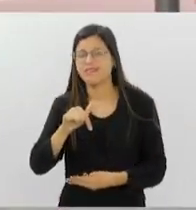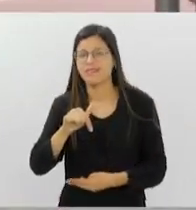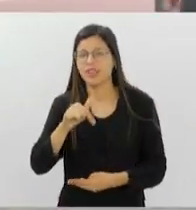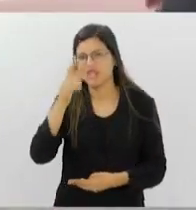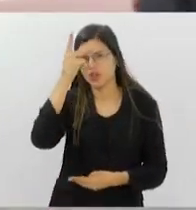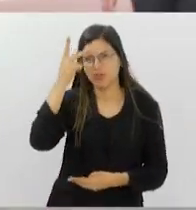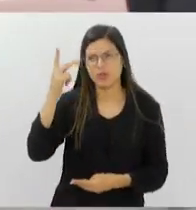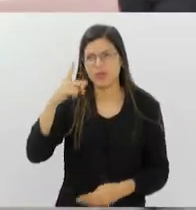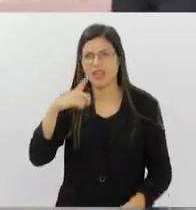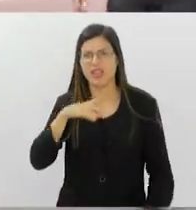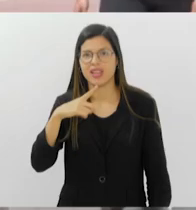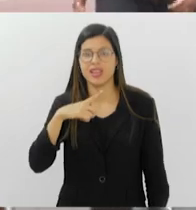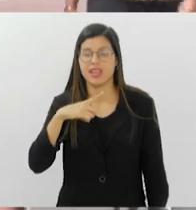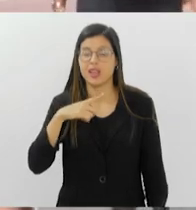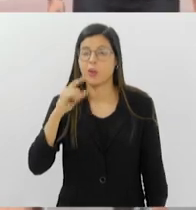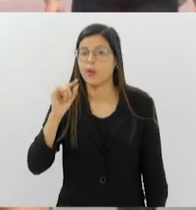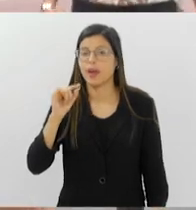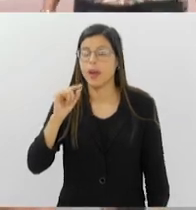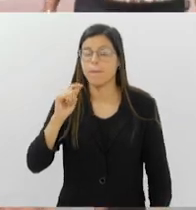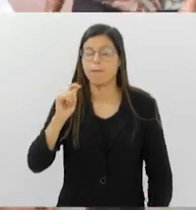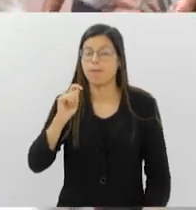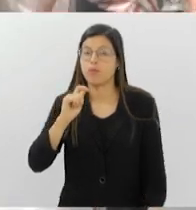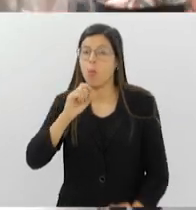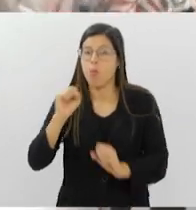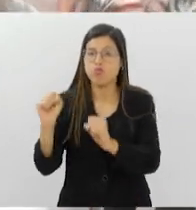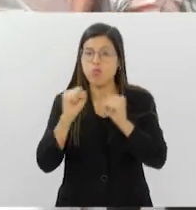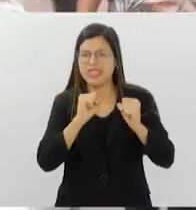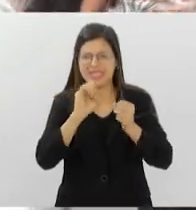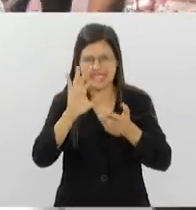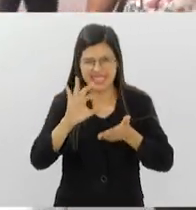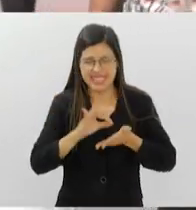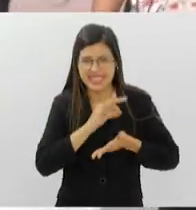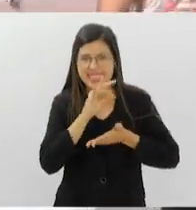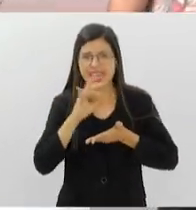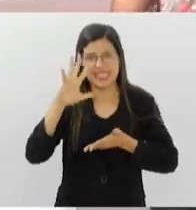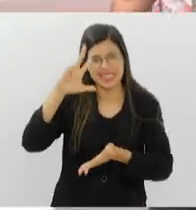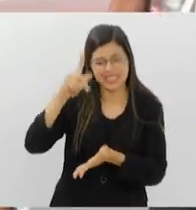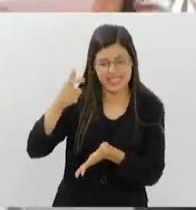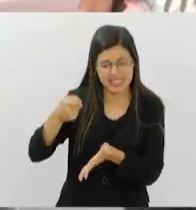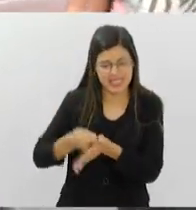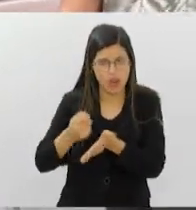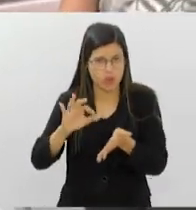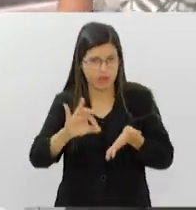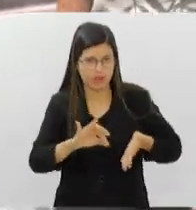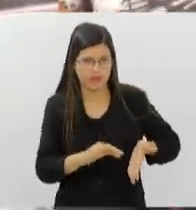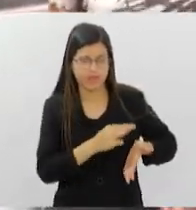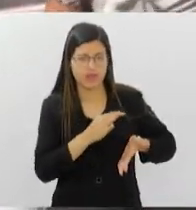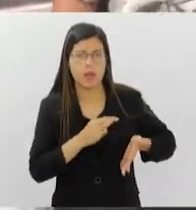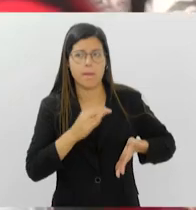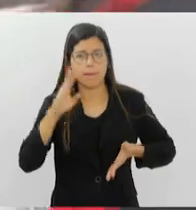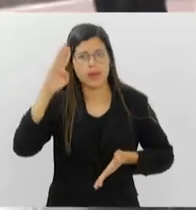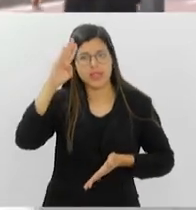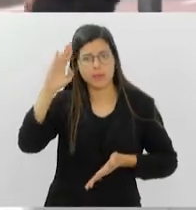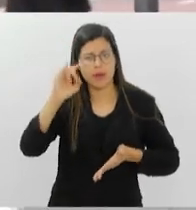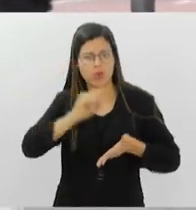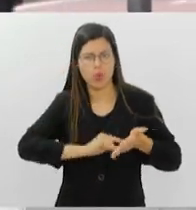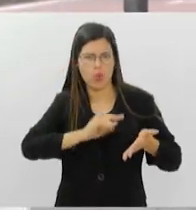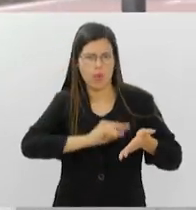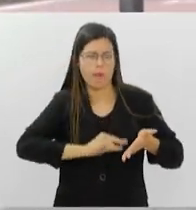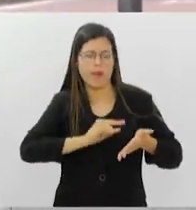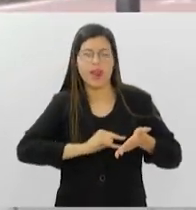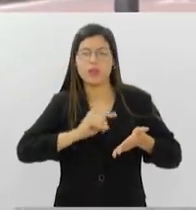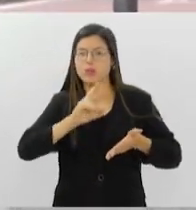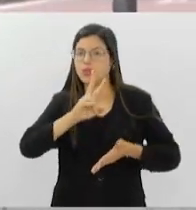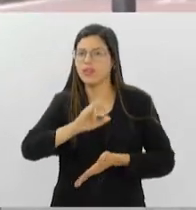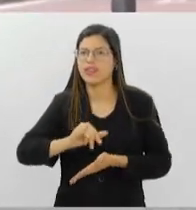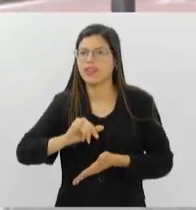que têm a caneta na mão ao tomarem as suas grandes decisões ao assinarem os principais documentos que vão